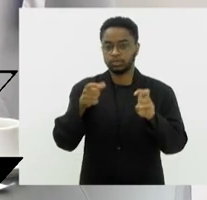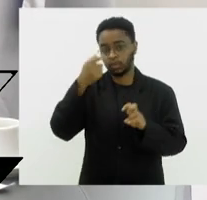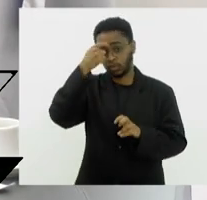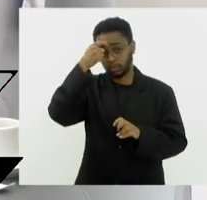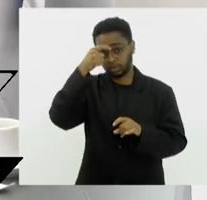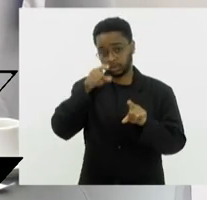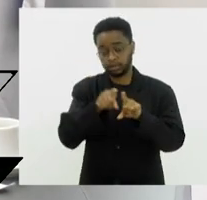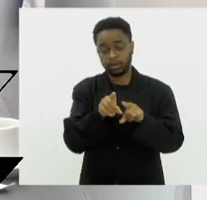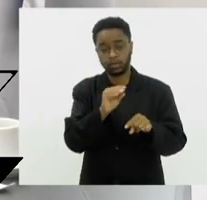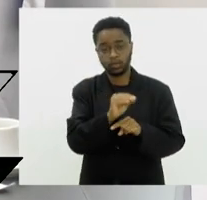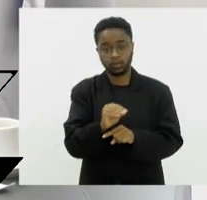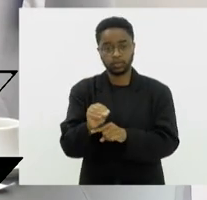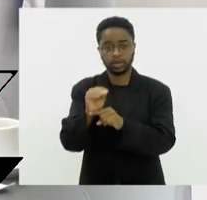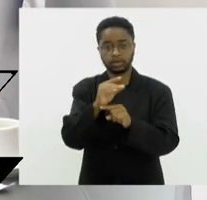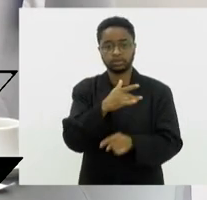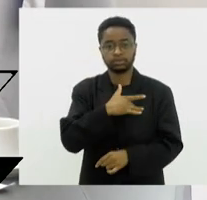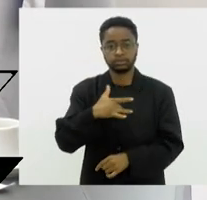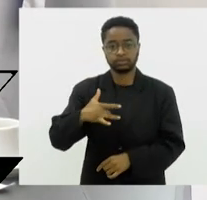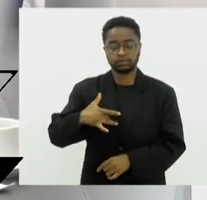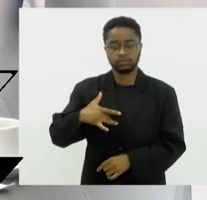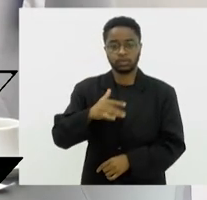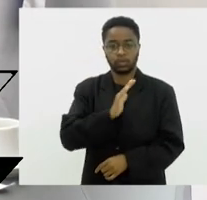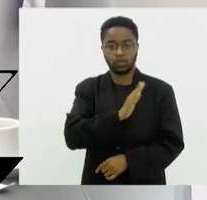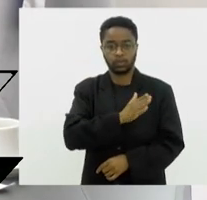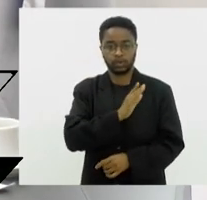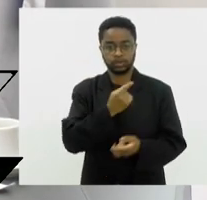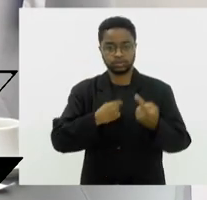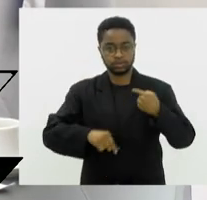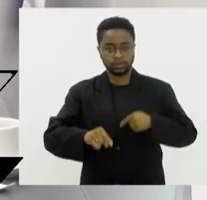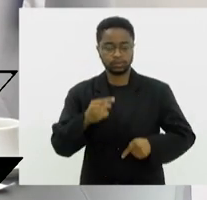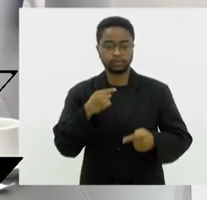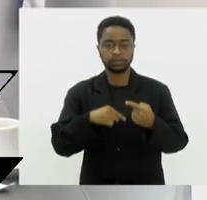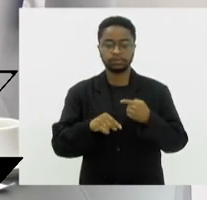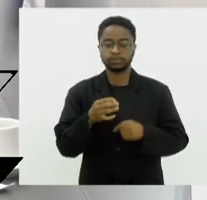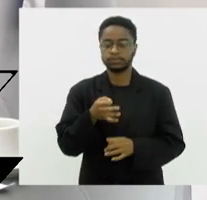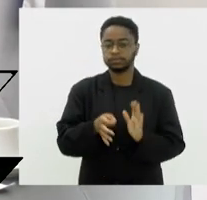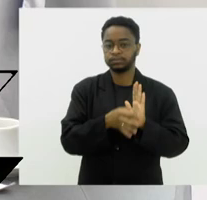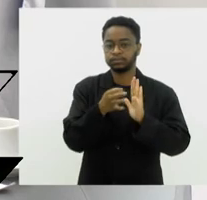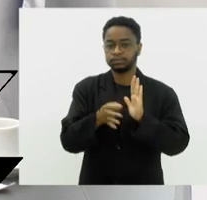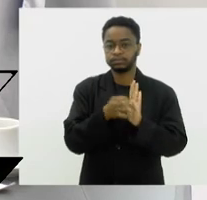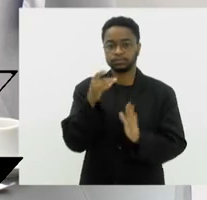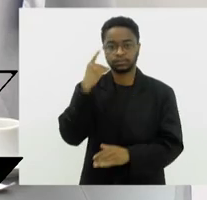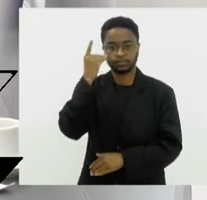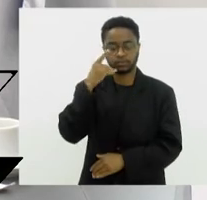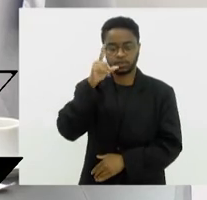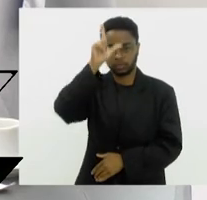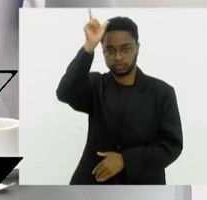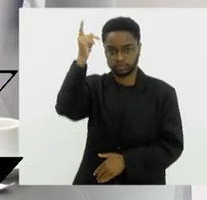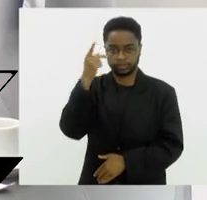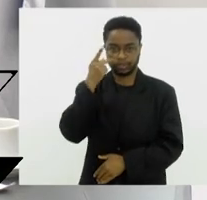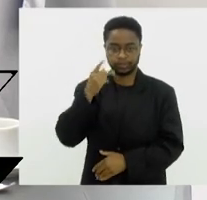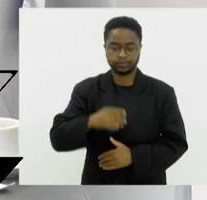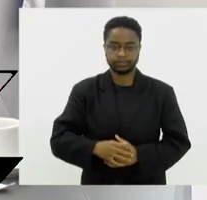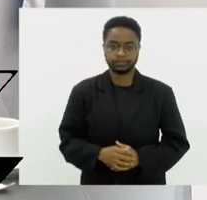cuidados preventivos com a saúde vascular. Para aparecer, o deputado Luiz Paulo.